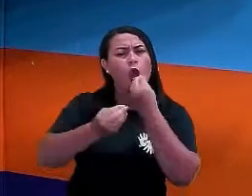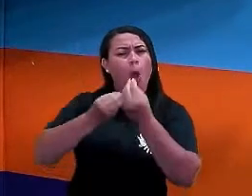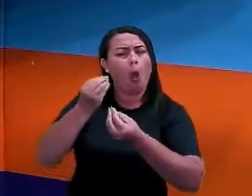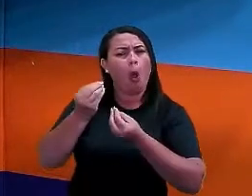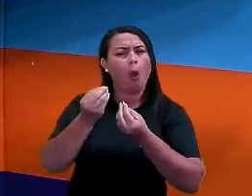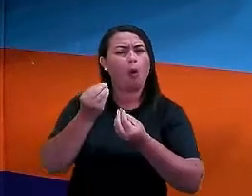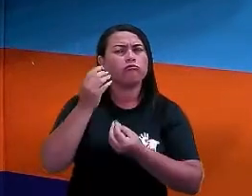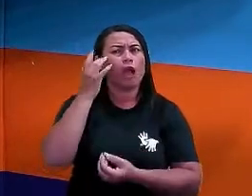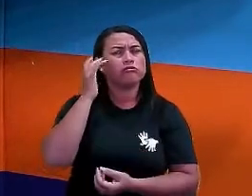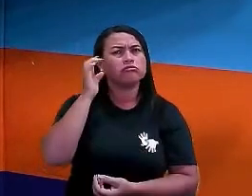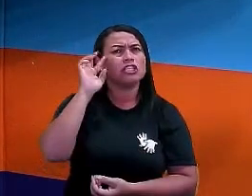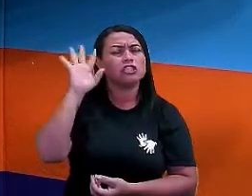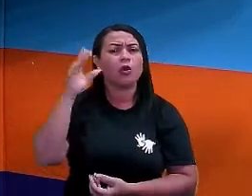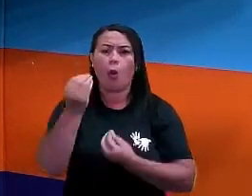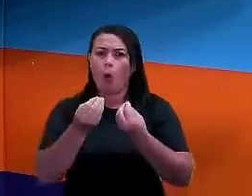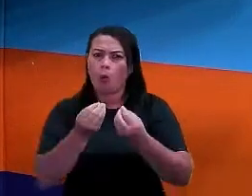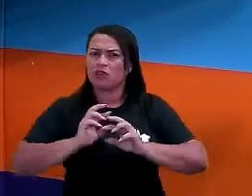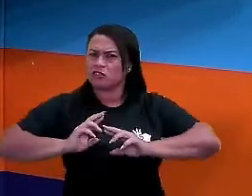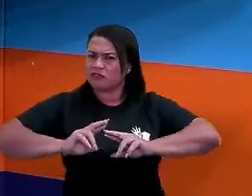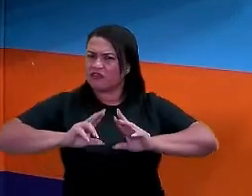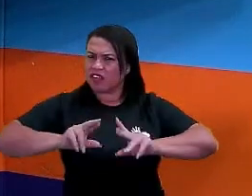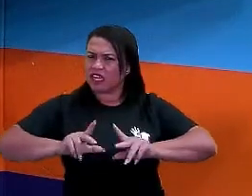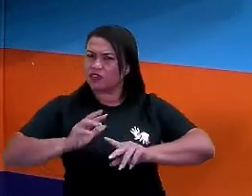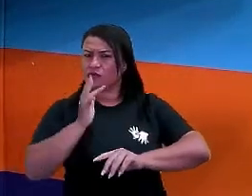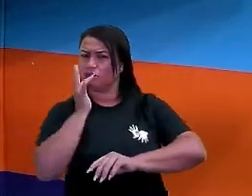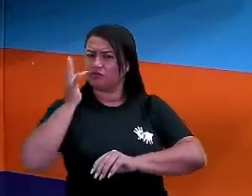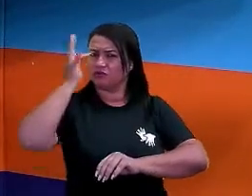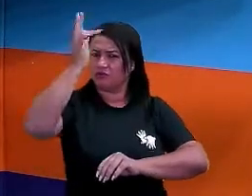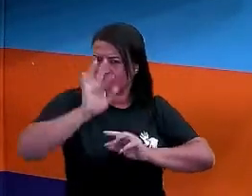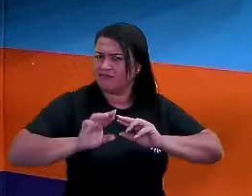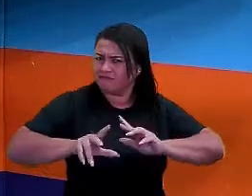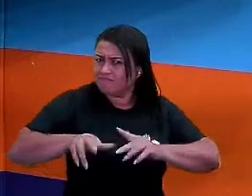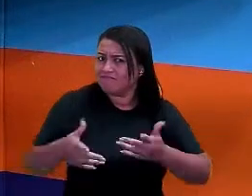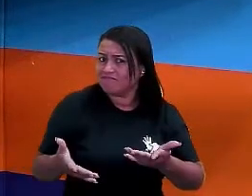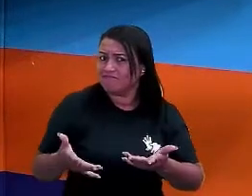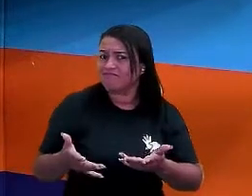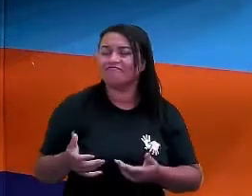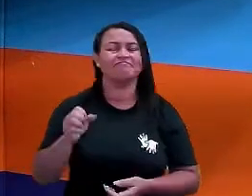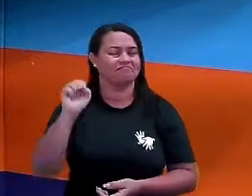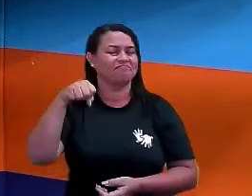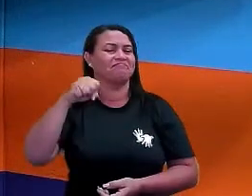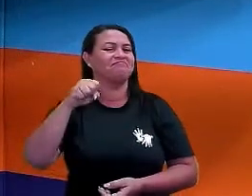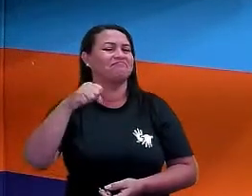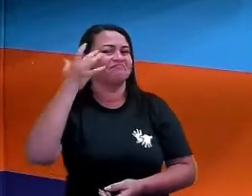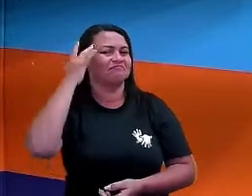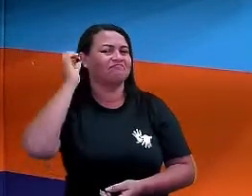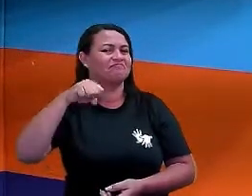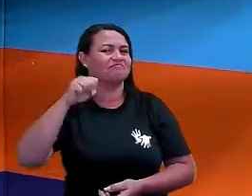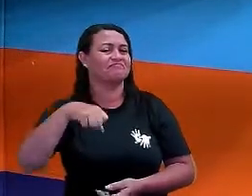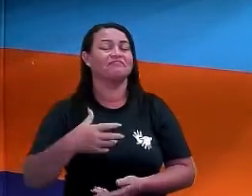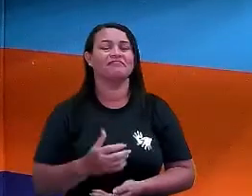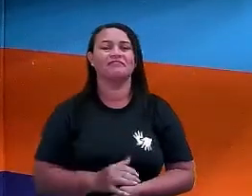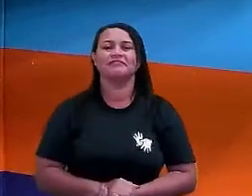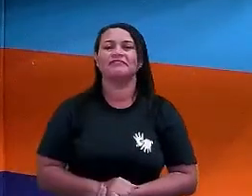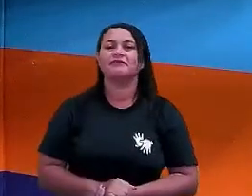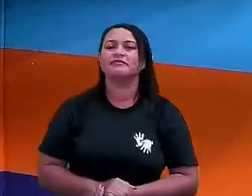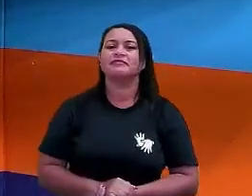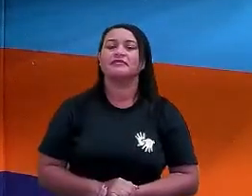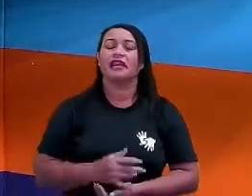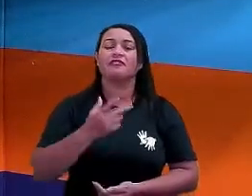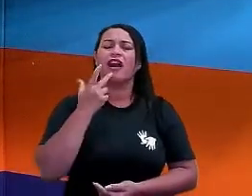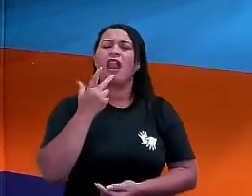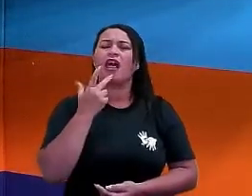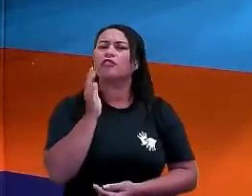as coisas serão diferentes? I think so. Eu acho que sim. Let's see? Bem, falando